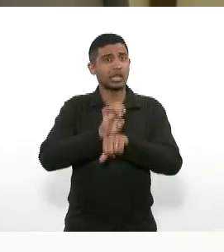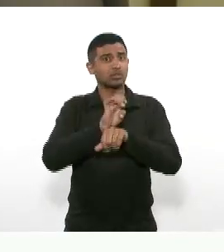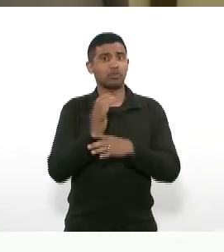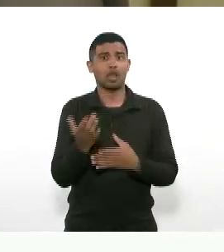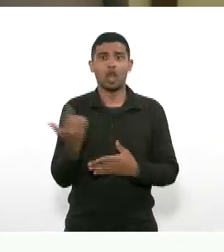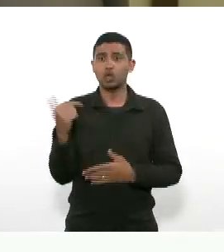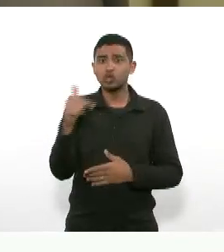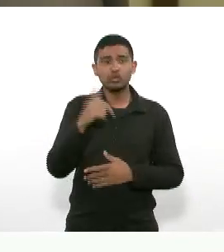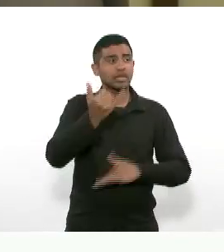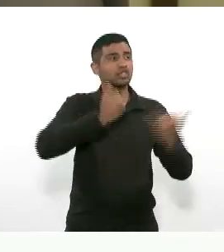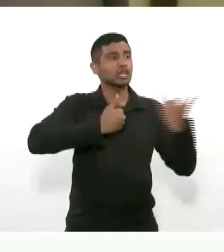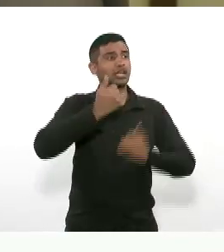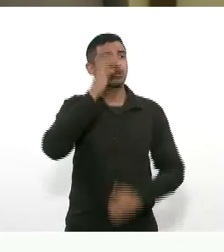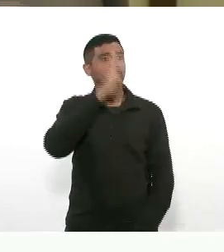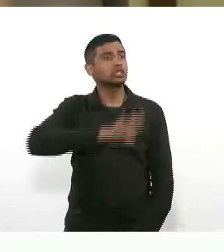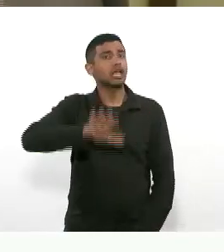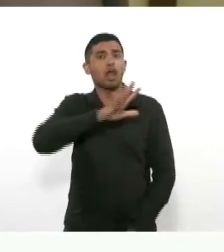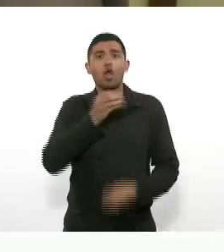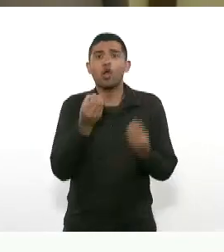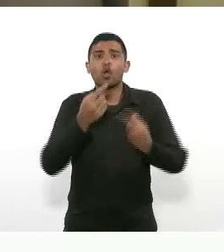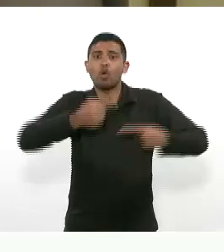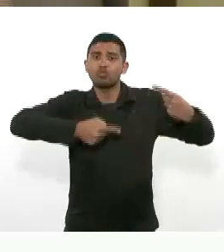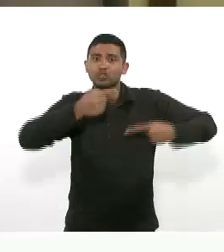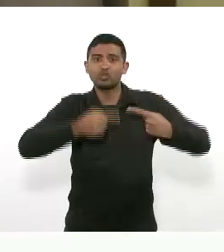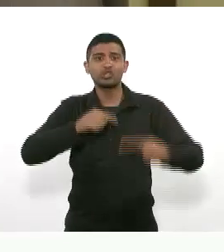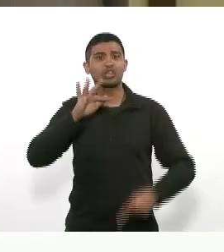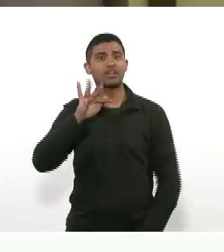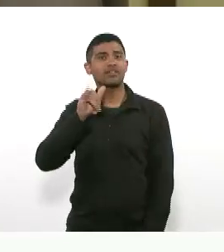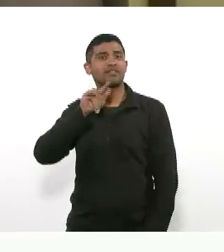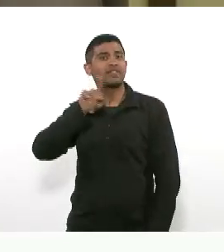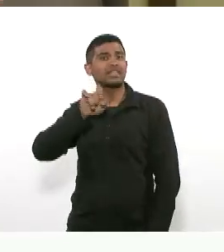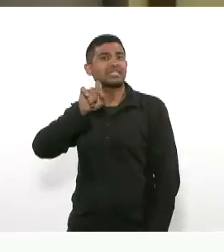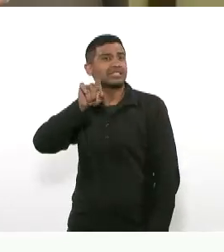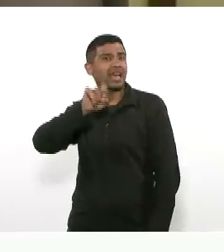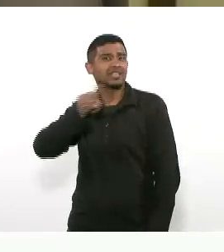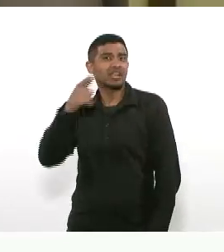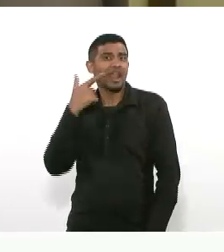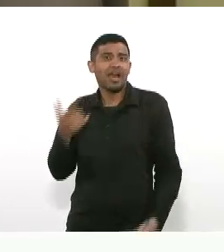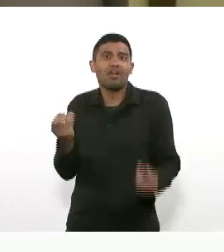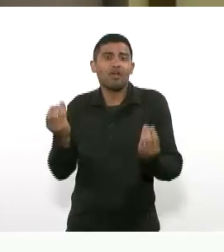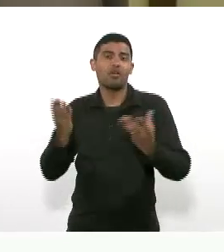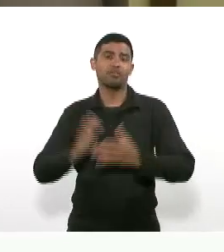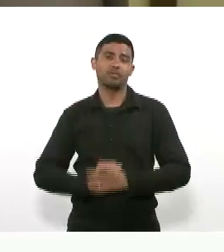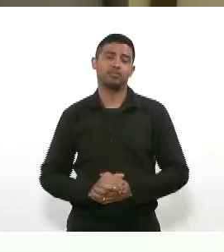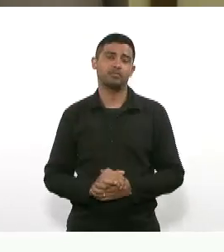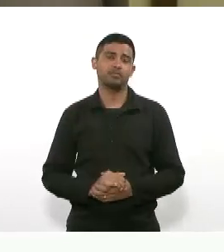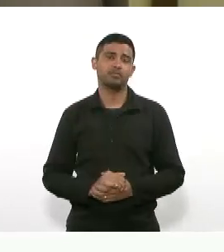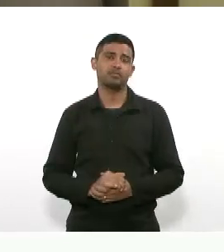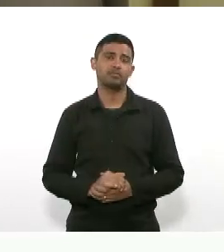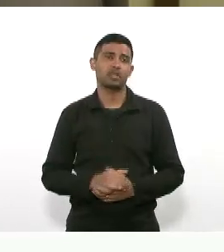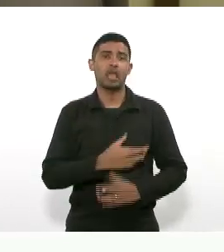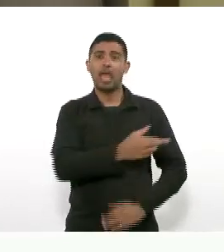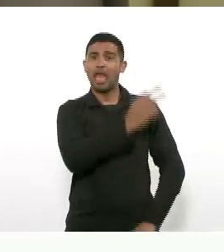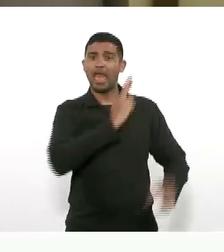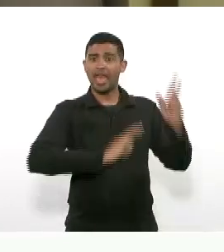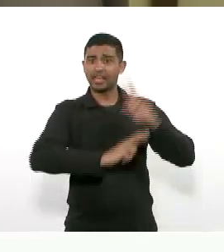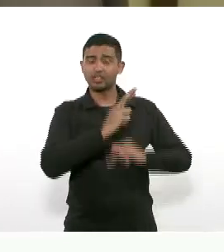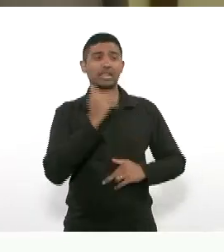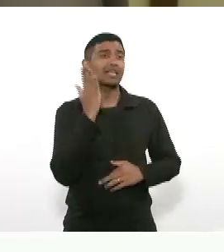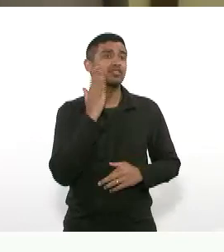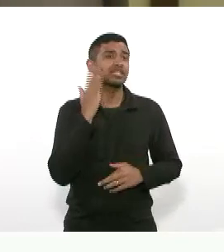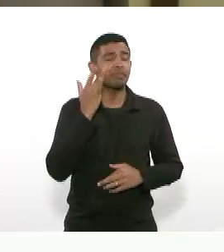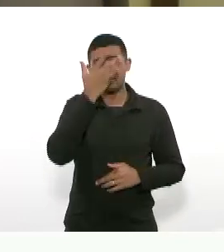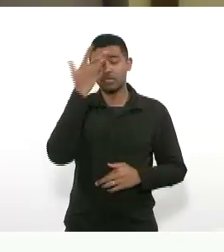indicadores do plano nacional. Como é que a gente vai discutir isso lá no FISED, que é tão amplo? O resultado célere na apuração das denúncias